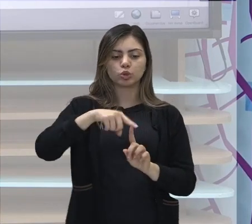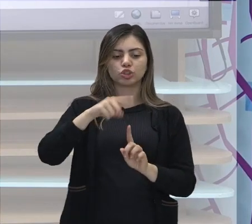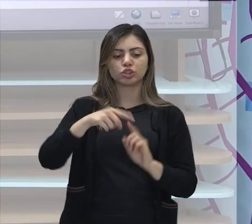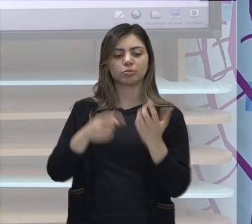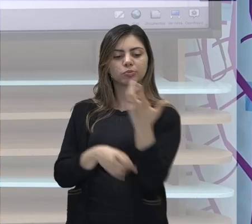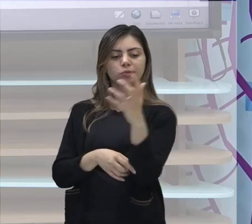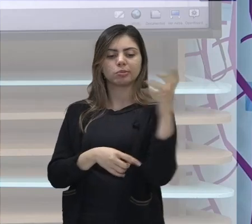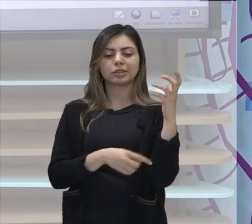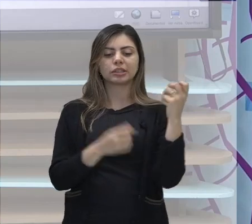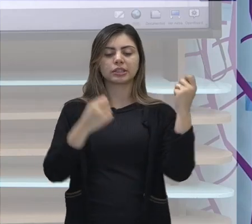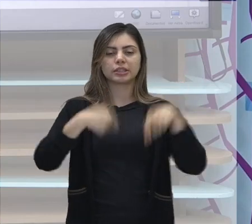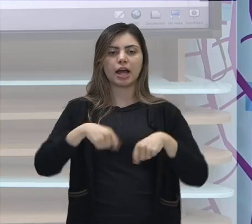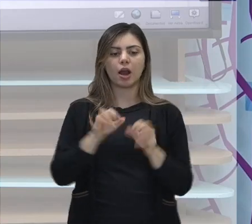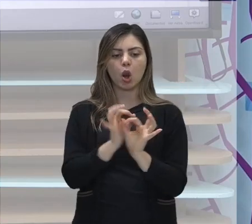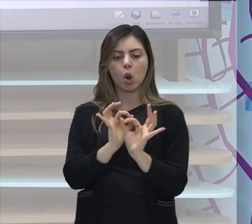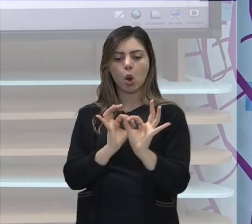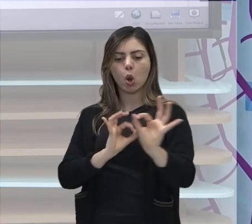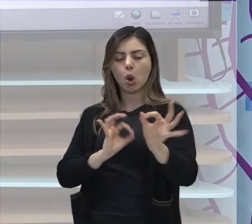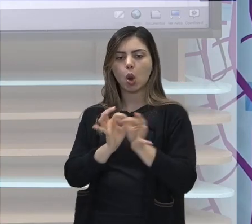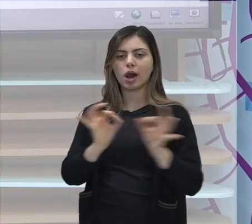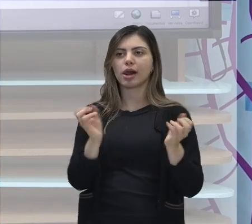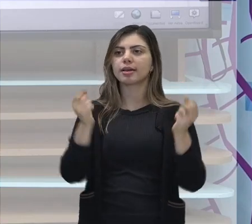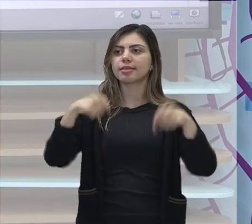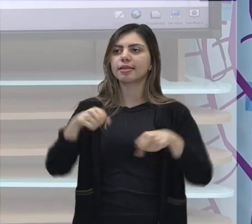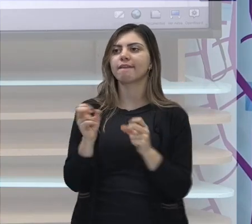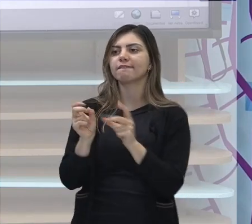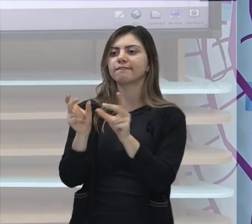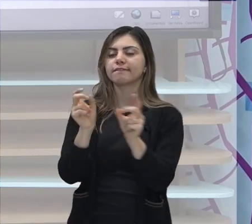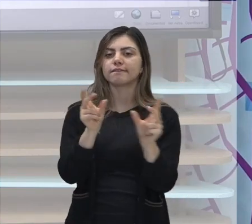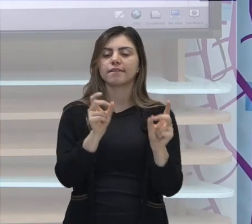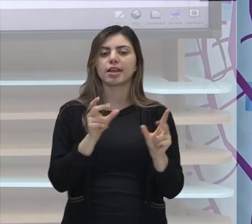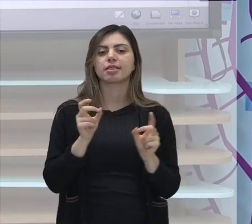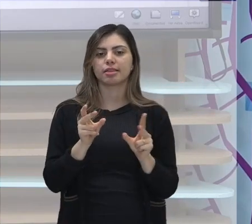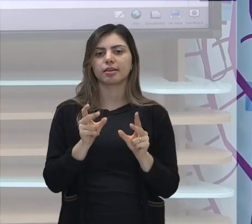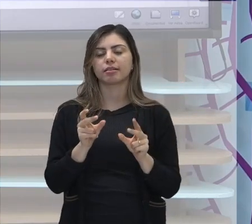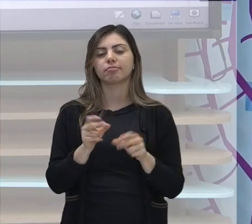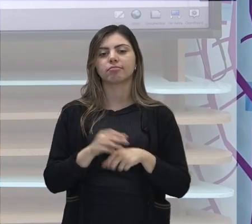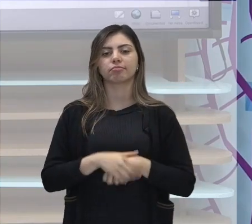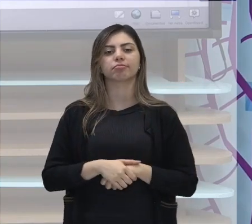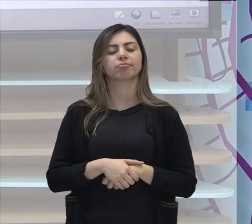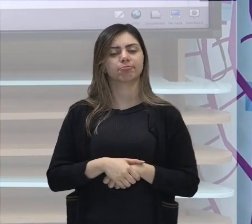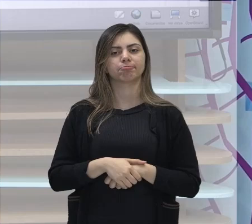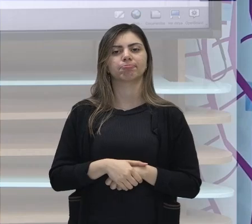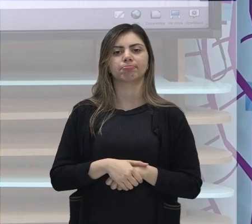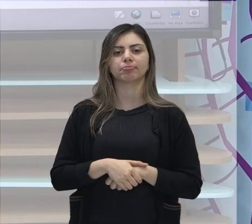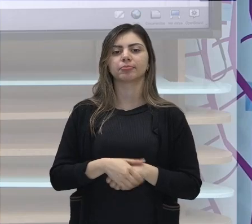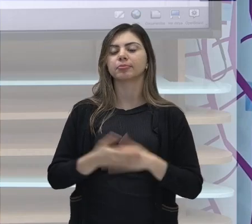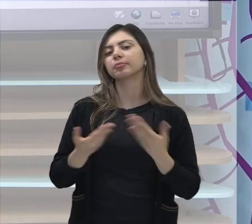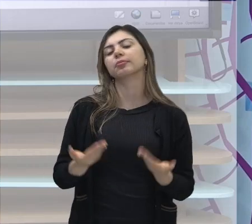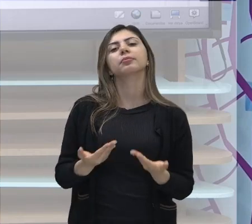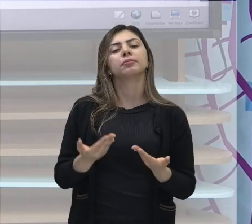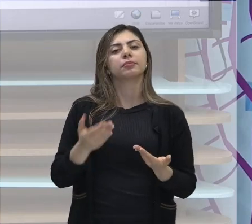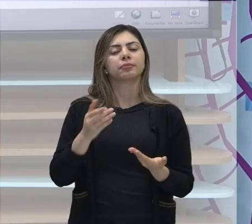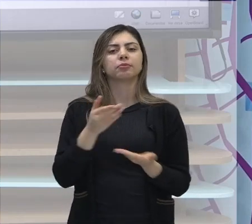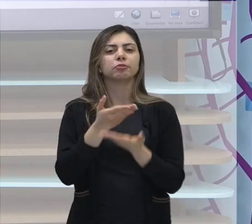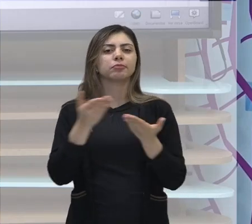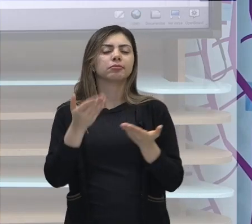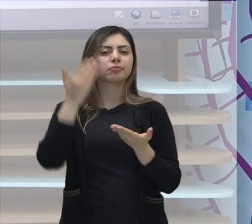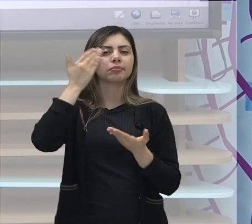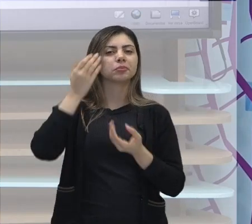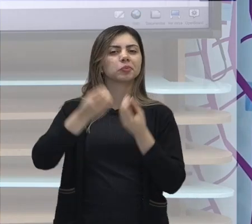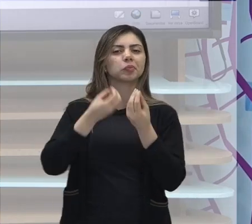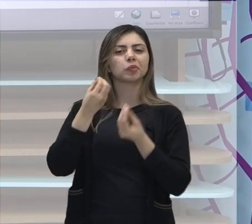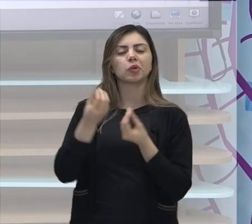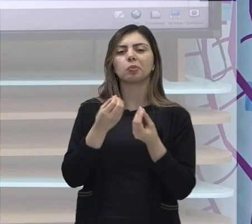ter ele em abundância e poder poder comercializar esse produto. Então, para você entender